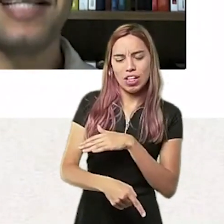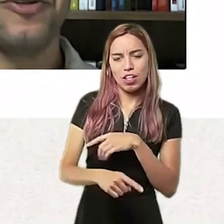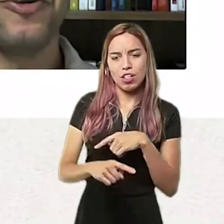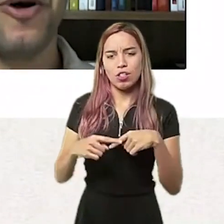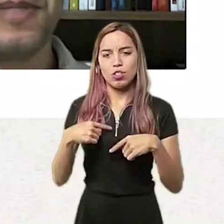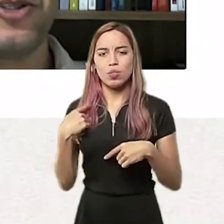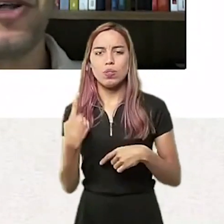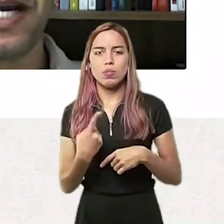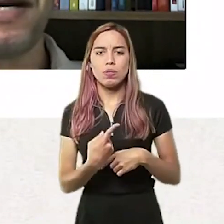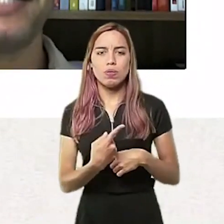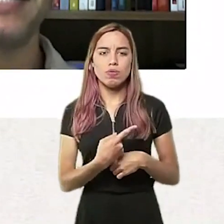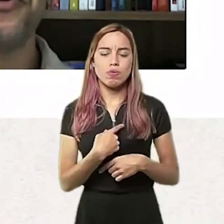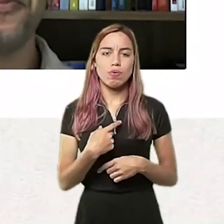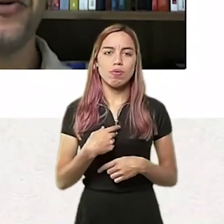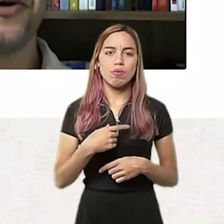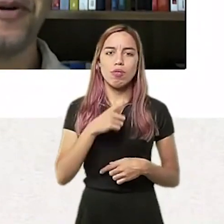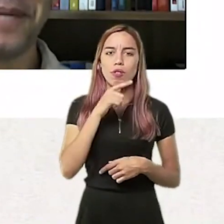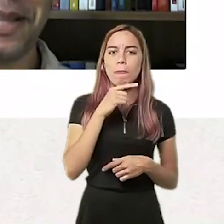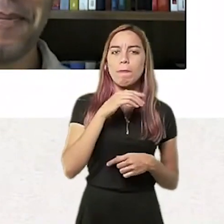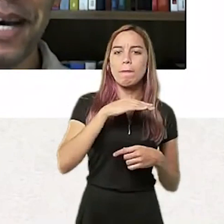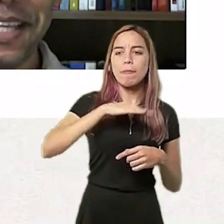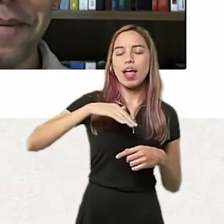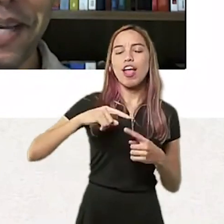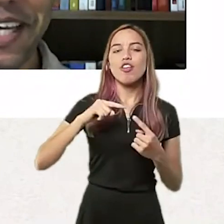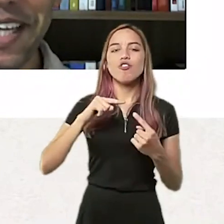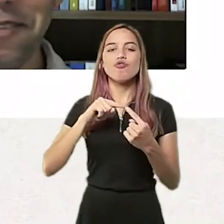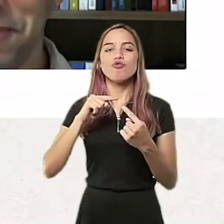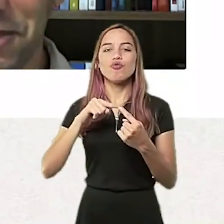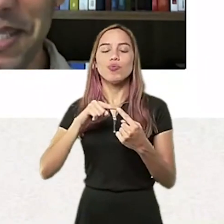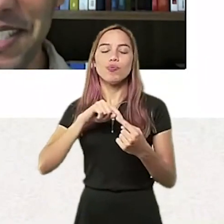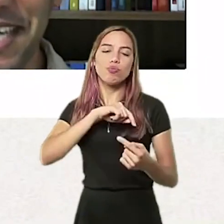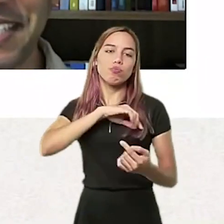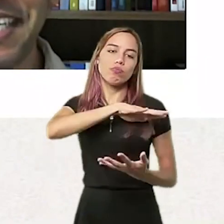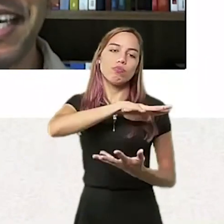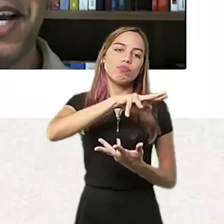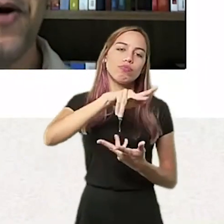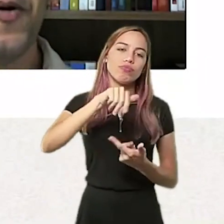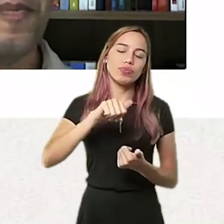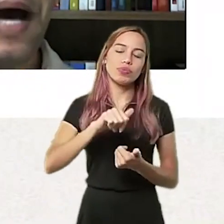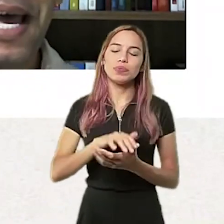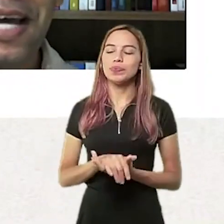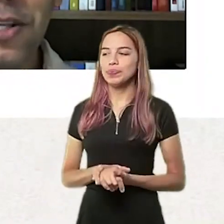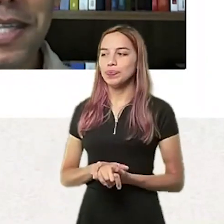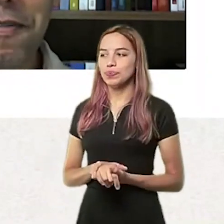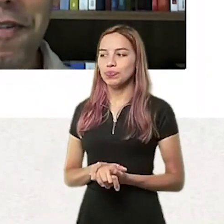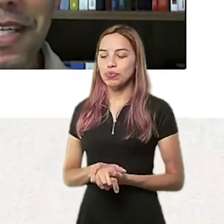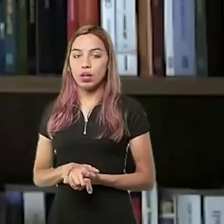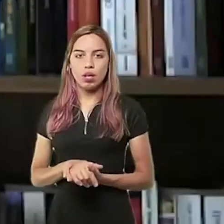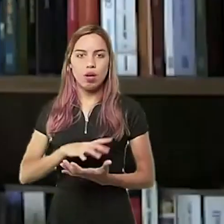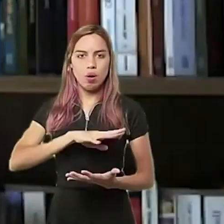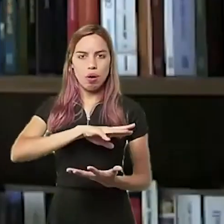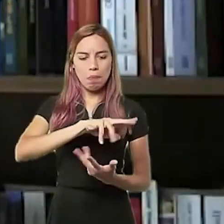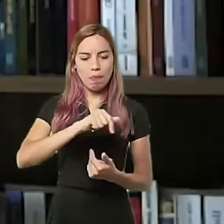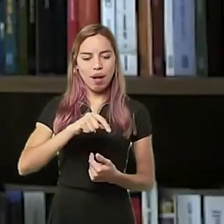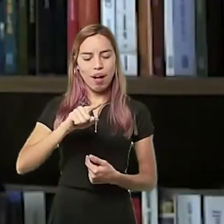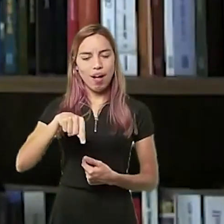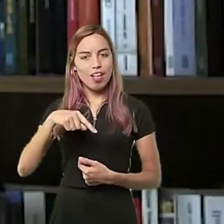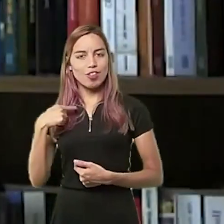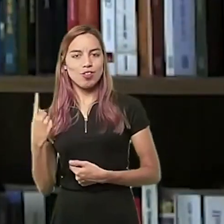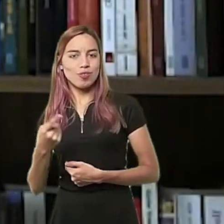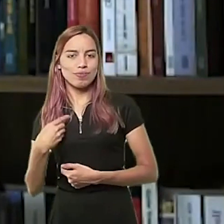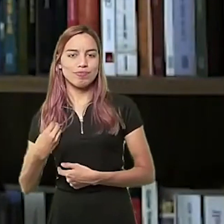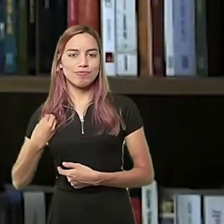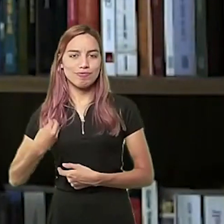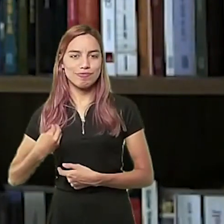Inclusive o mar está no nome de Dorama, está no meu nome Tamar também, né? Vamos pensar assim. O mar é a nossa vida, né? Essa